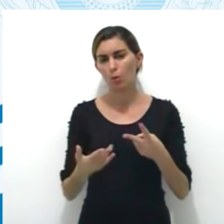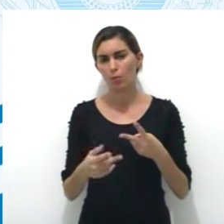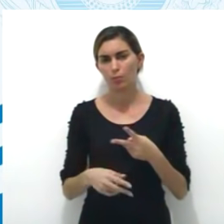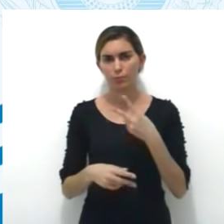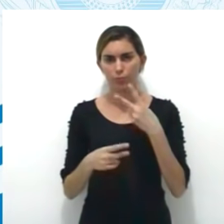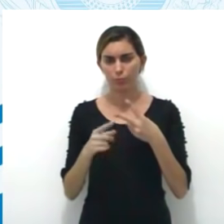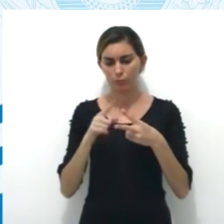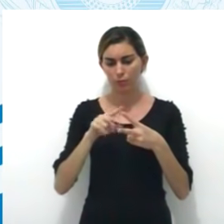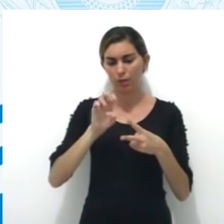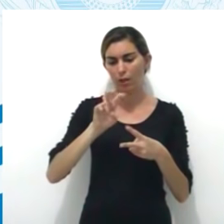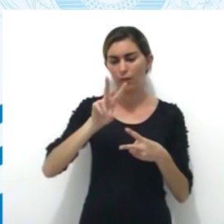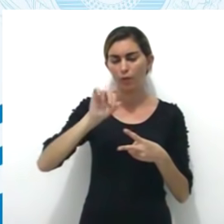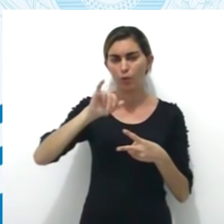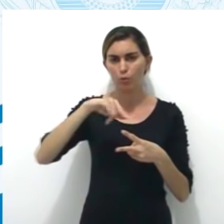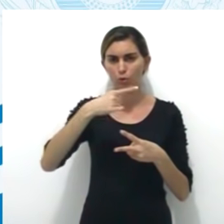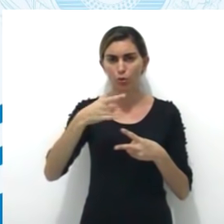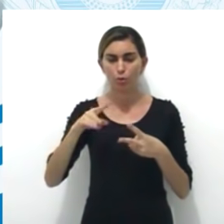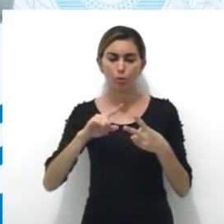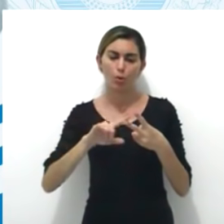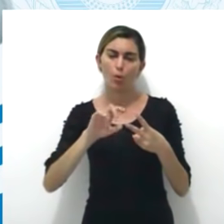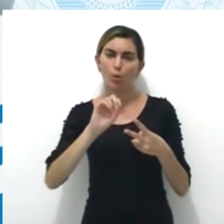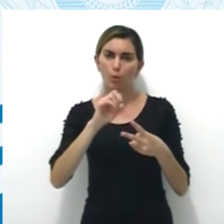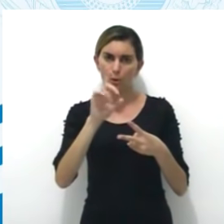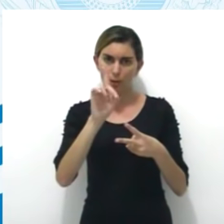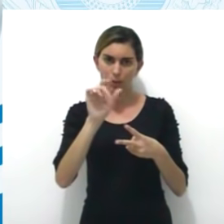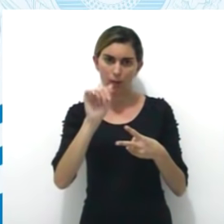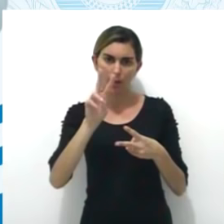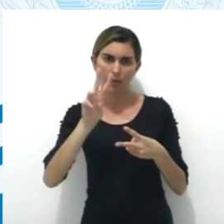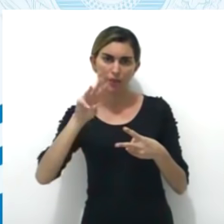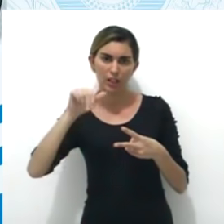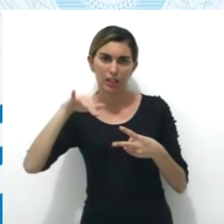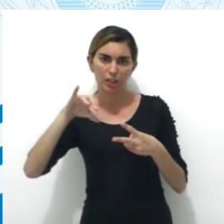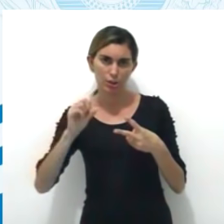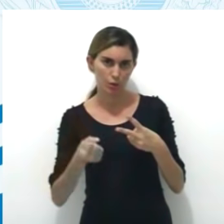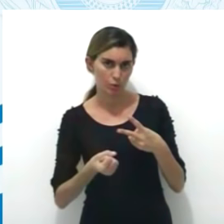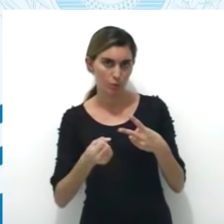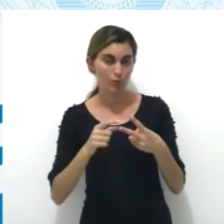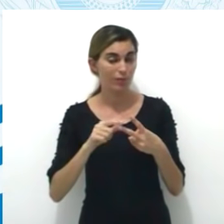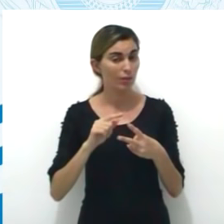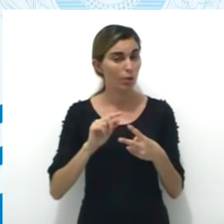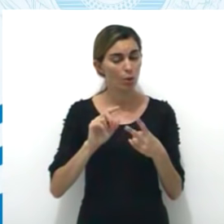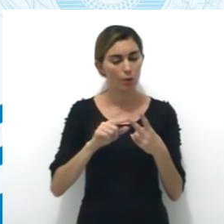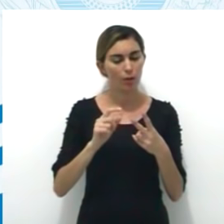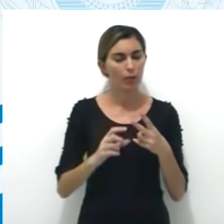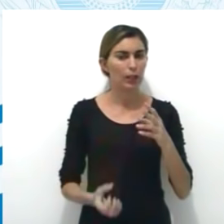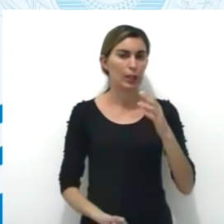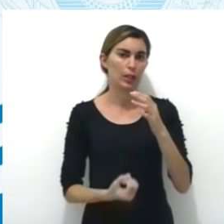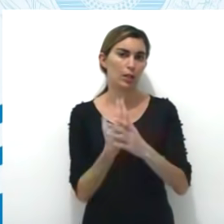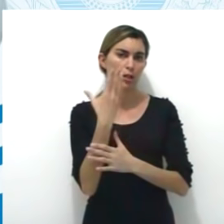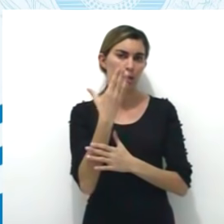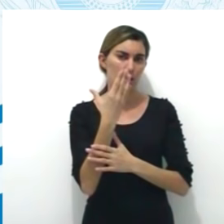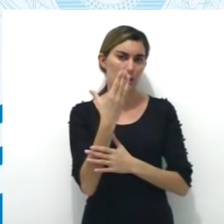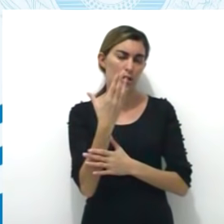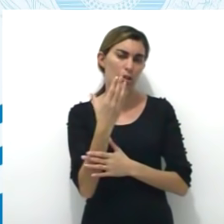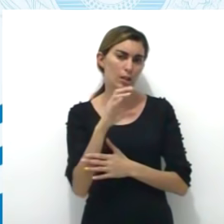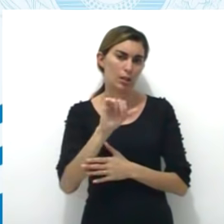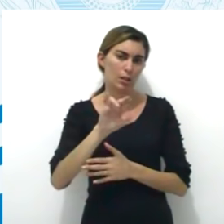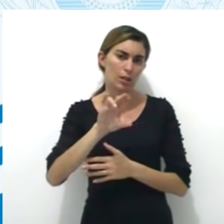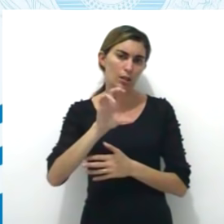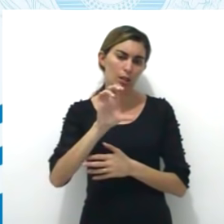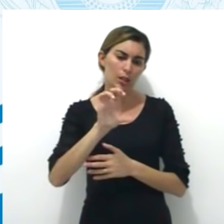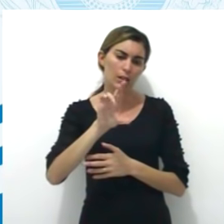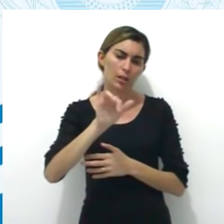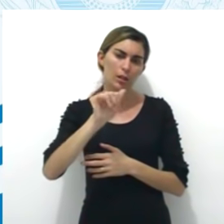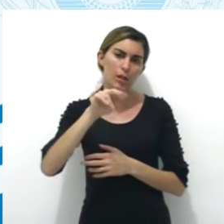são? Evolucionismo ou darwinismo, não é isso? E o criacionismo.